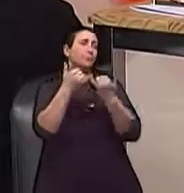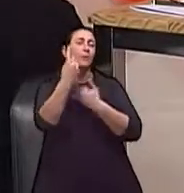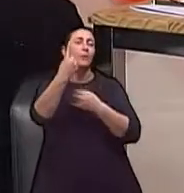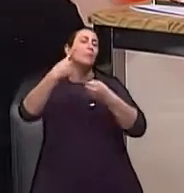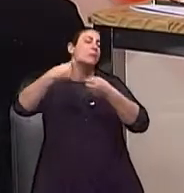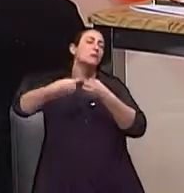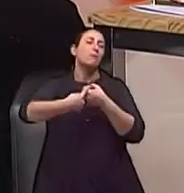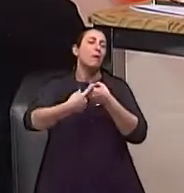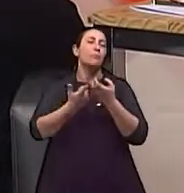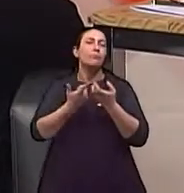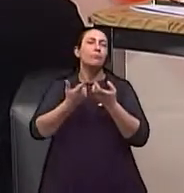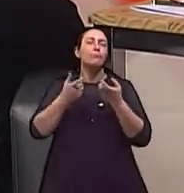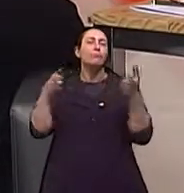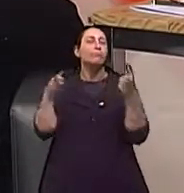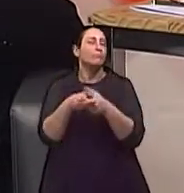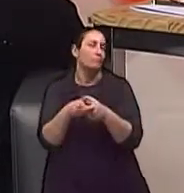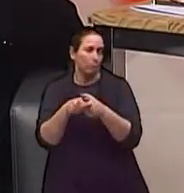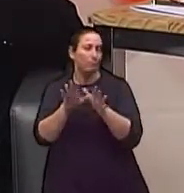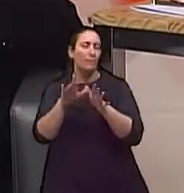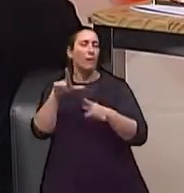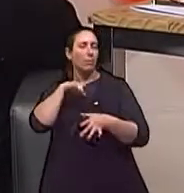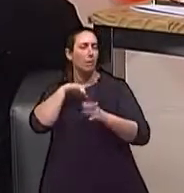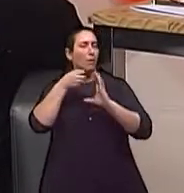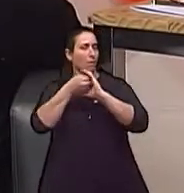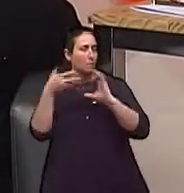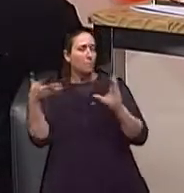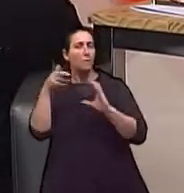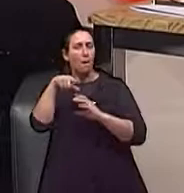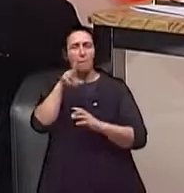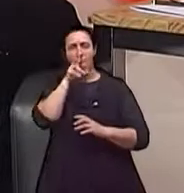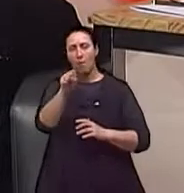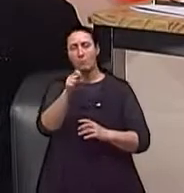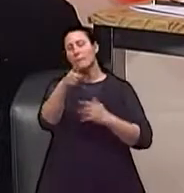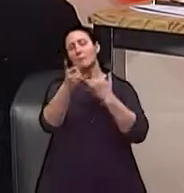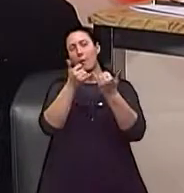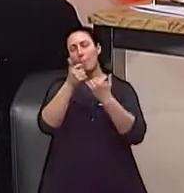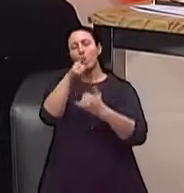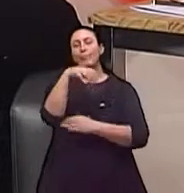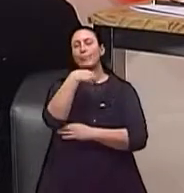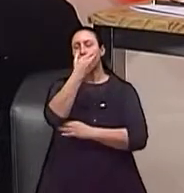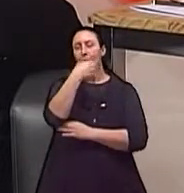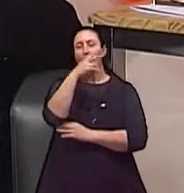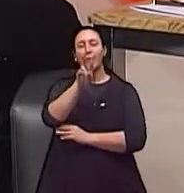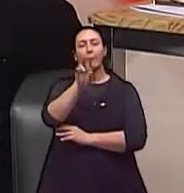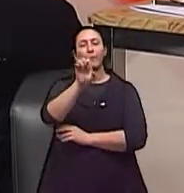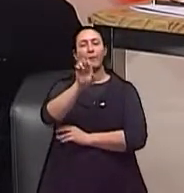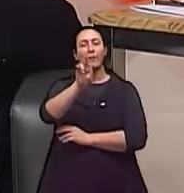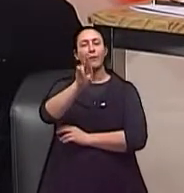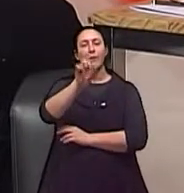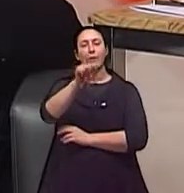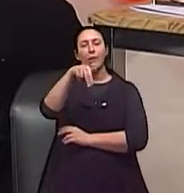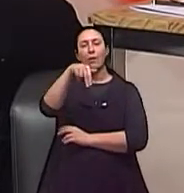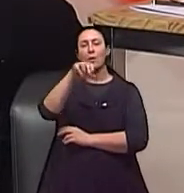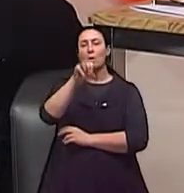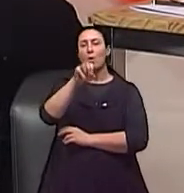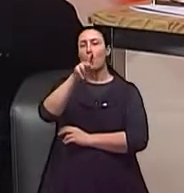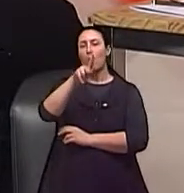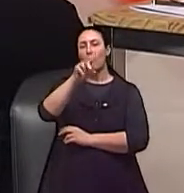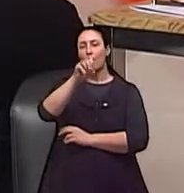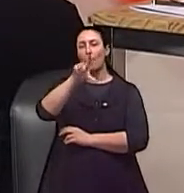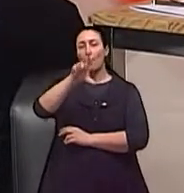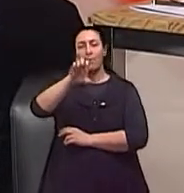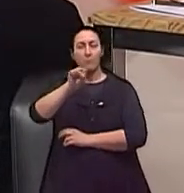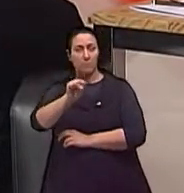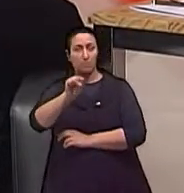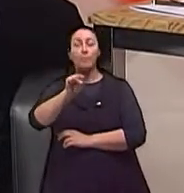com características mais familiares fortes próximas Veranópolis campeã da longevidade por quê Porque